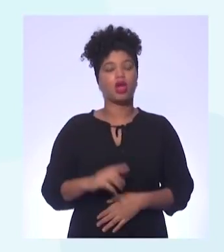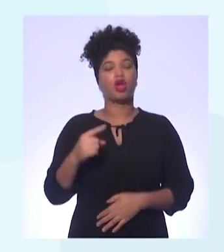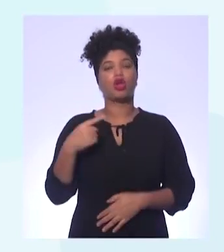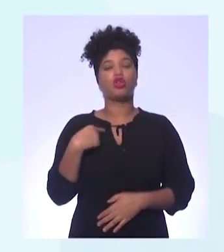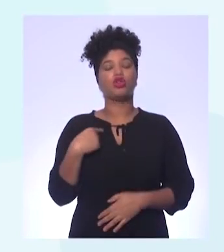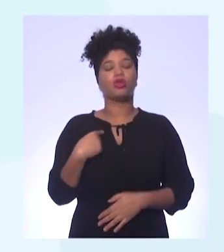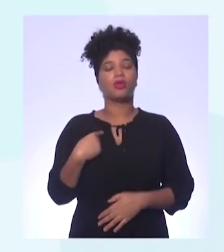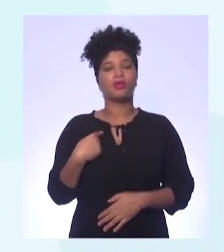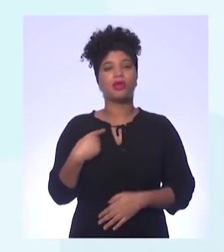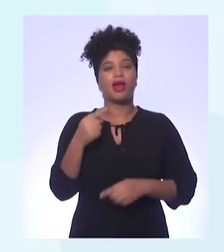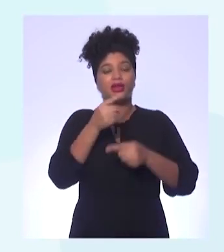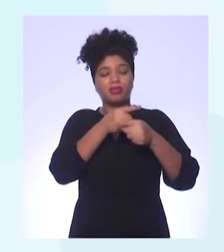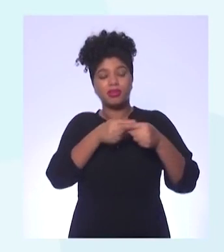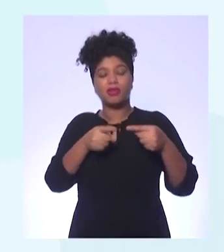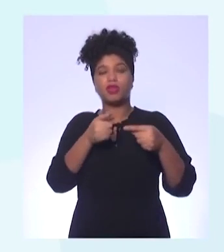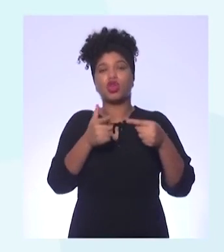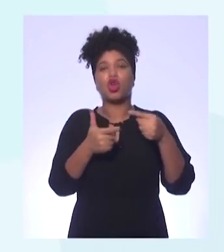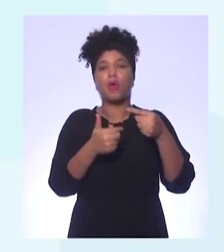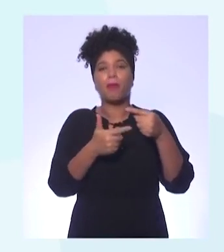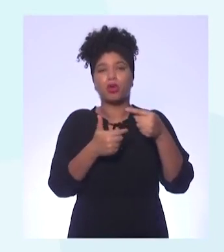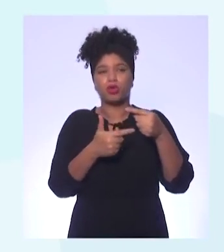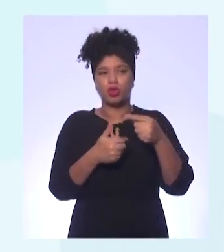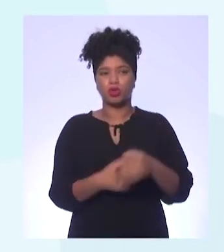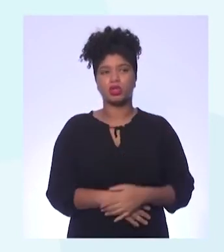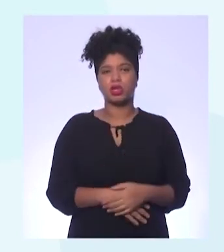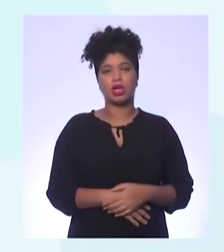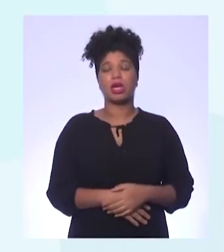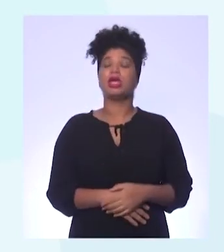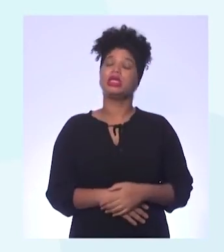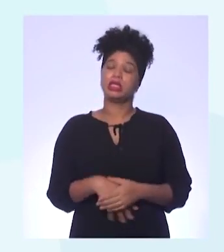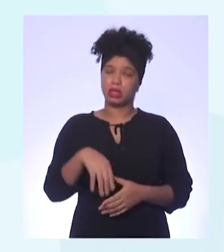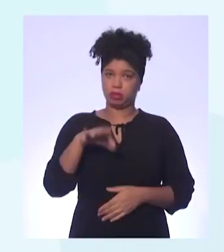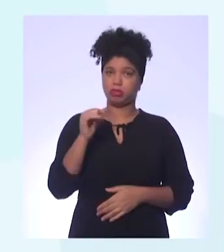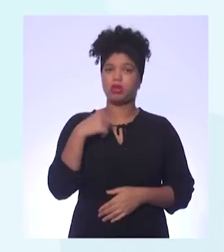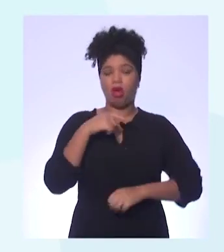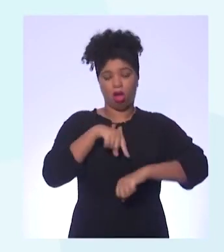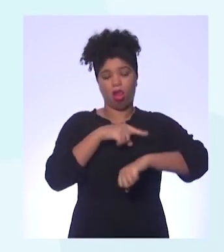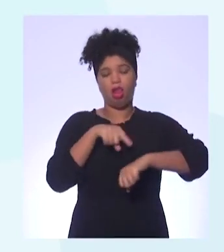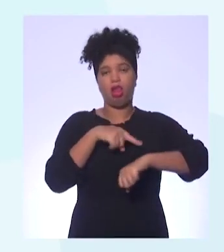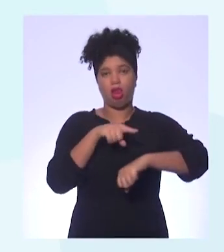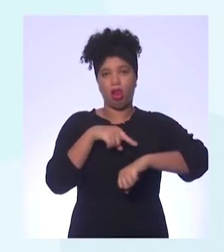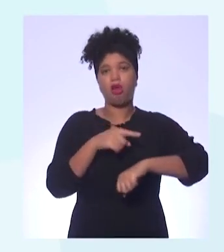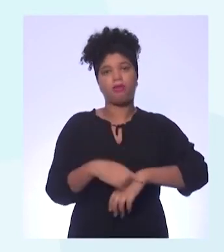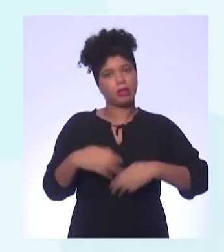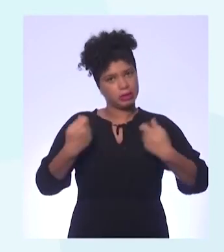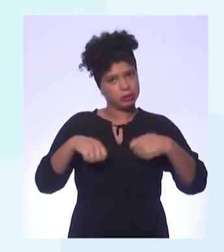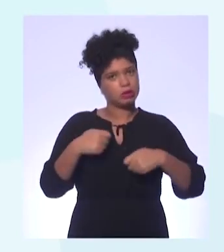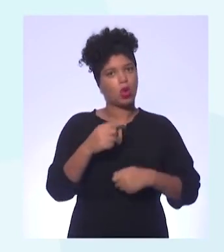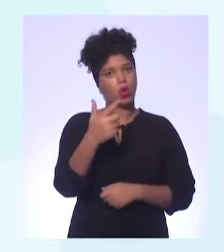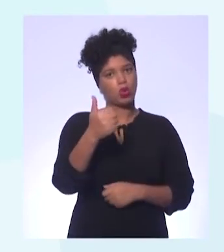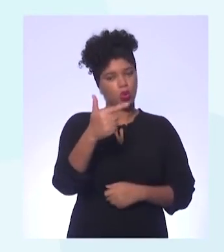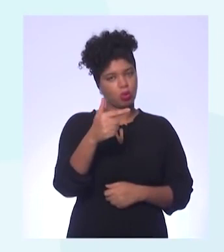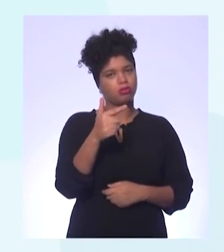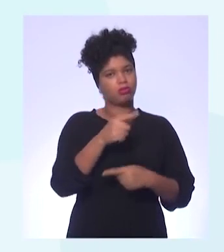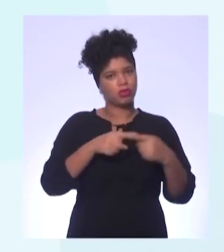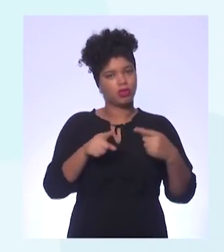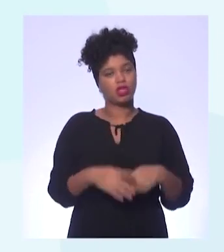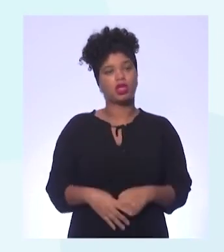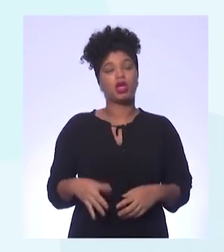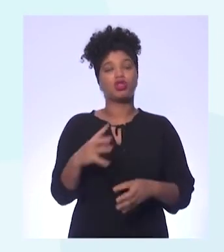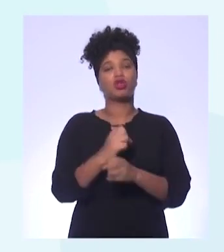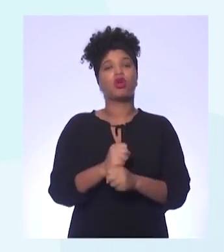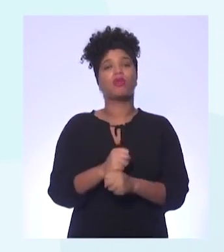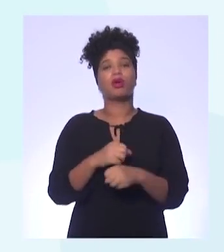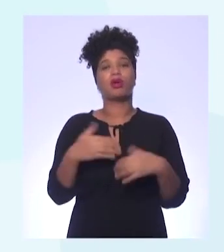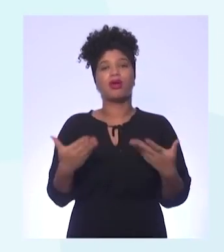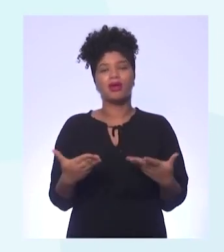outra atividade. Ah, isso é sempre igual? No caso do relógio, sim. Então, quando a gente dividiu por 12, vai dar 30 graus. Quer dizer que